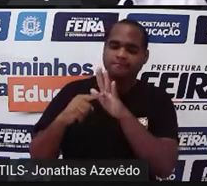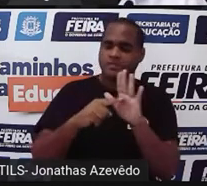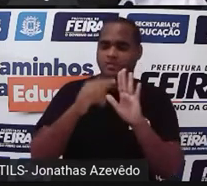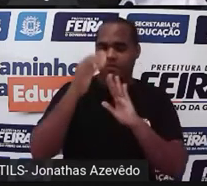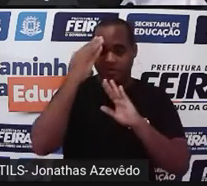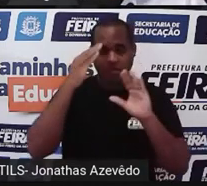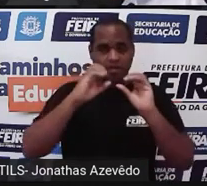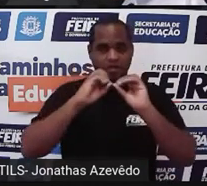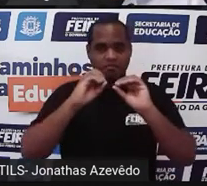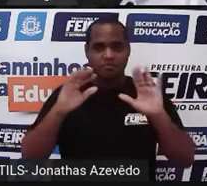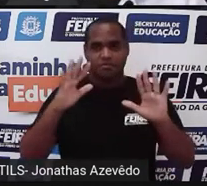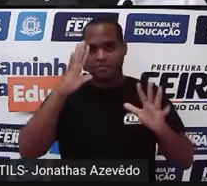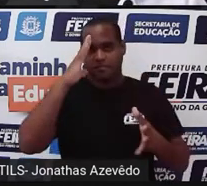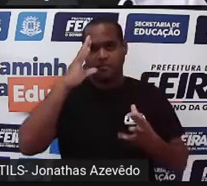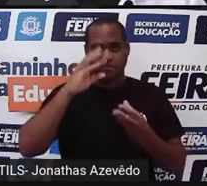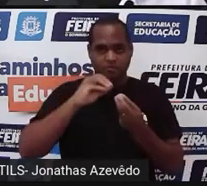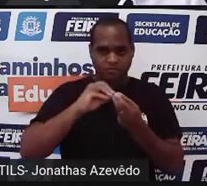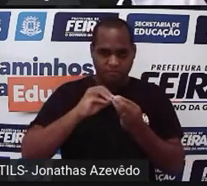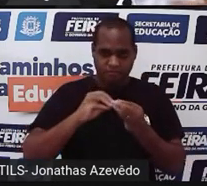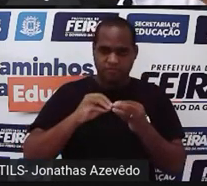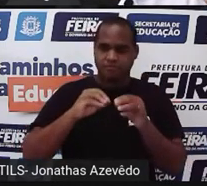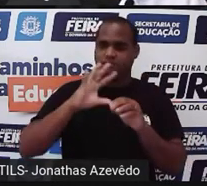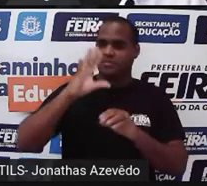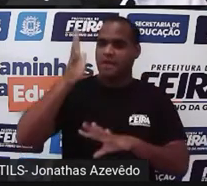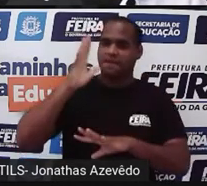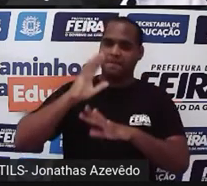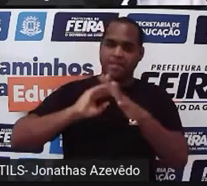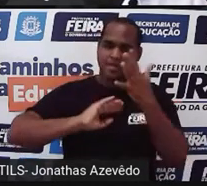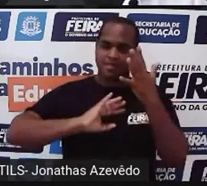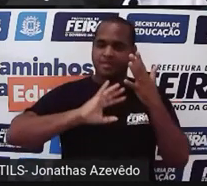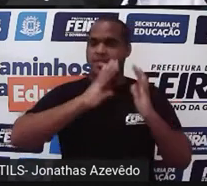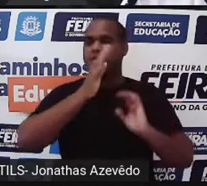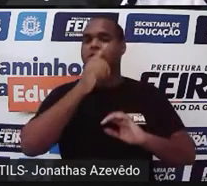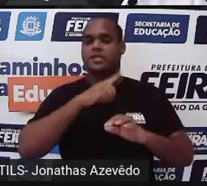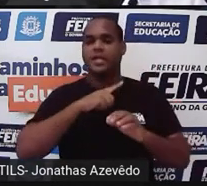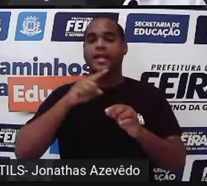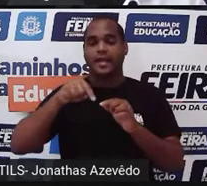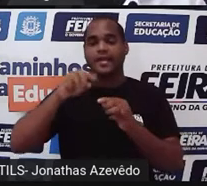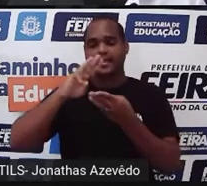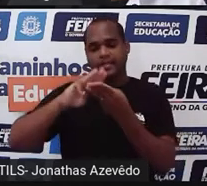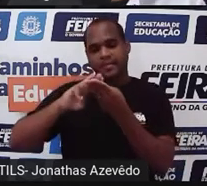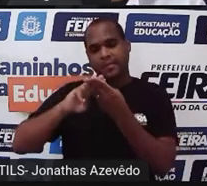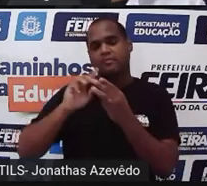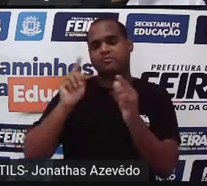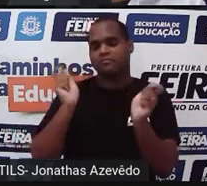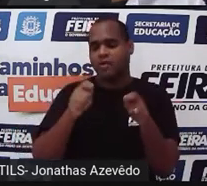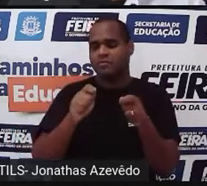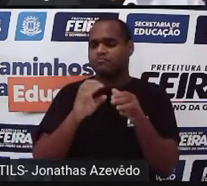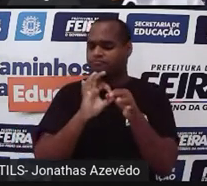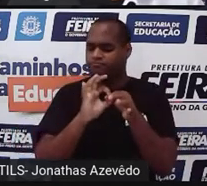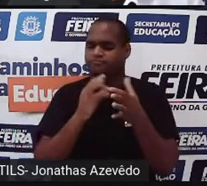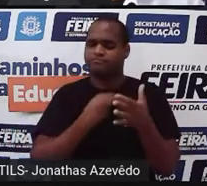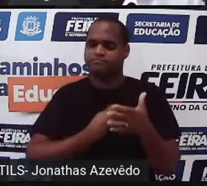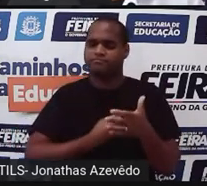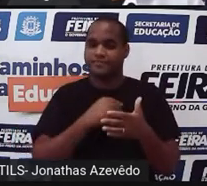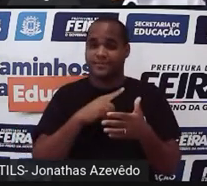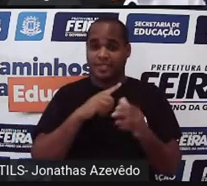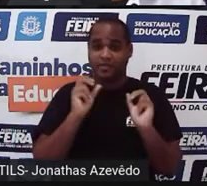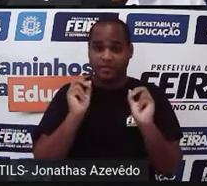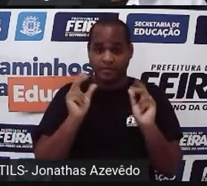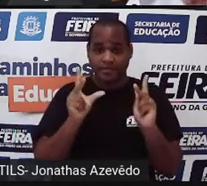a compreender acontecimentos onde a matemática está presente, tá